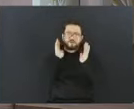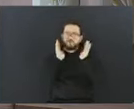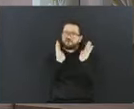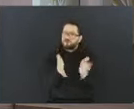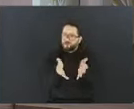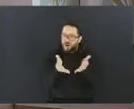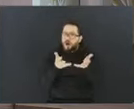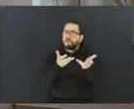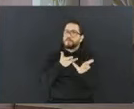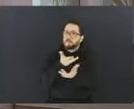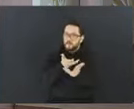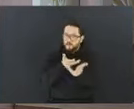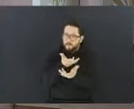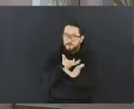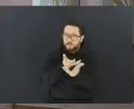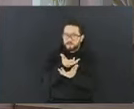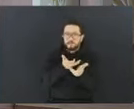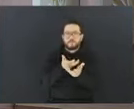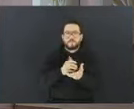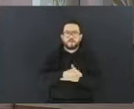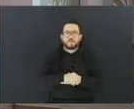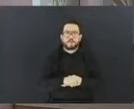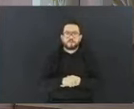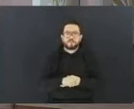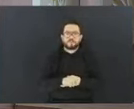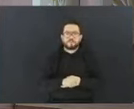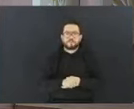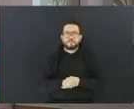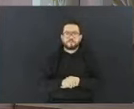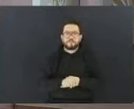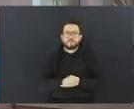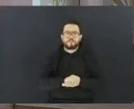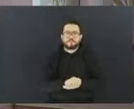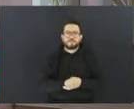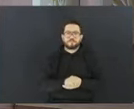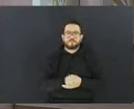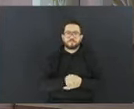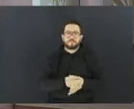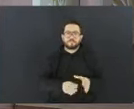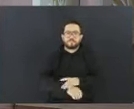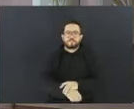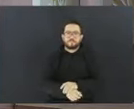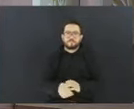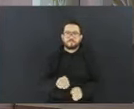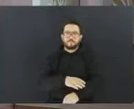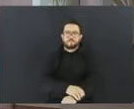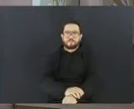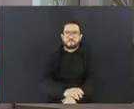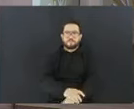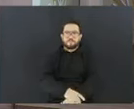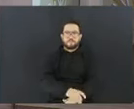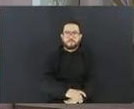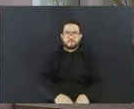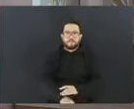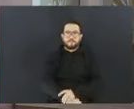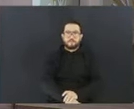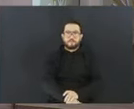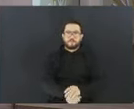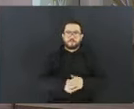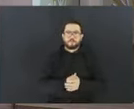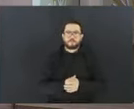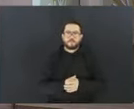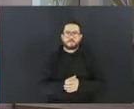internos ali nas salas que os bombeiros estão, nos refeitórios, né, e também nos